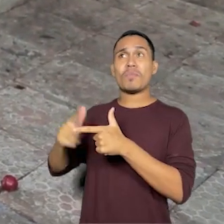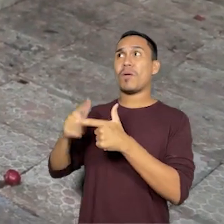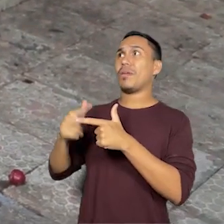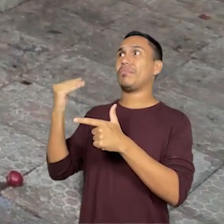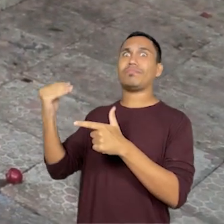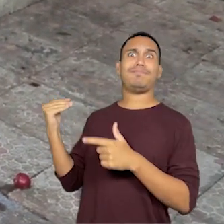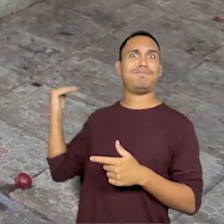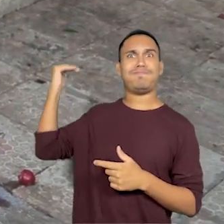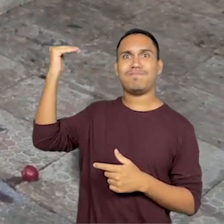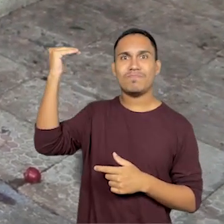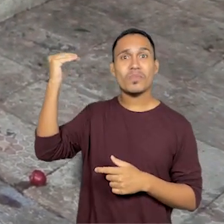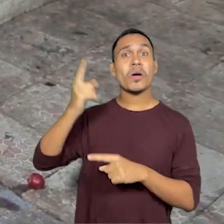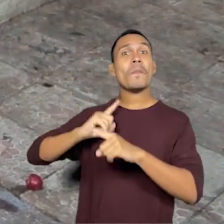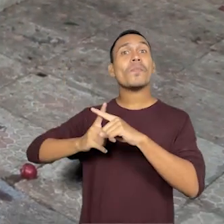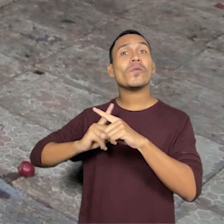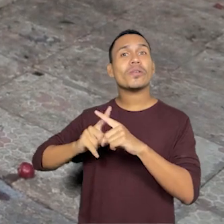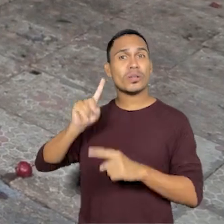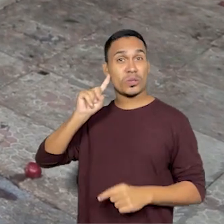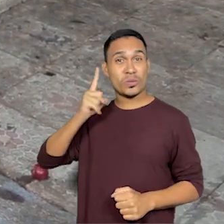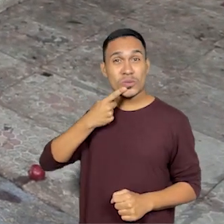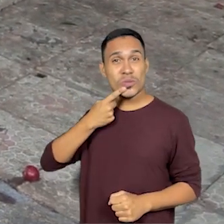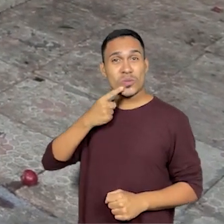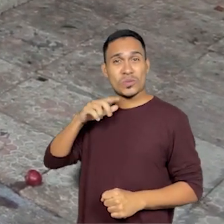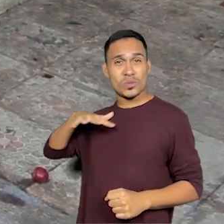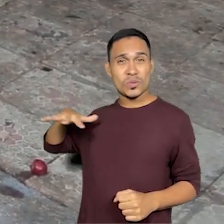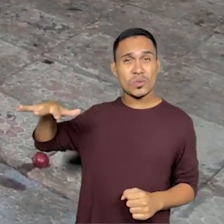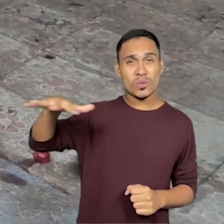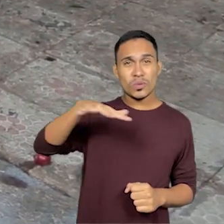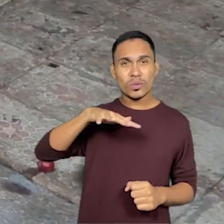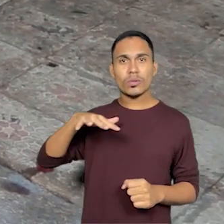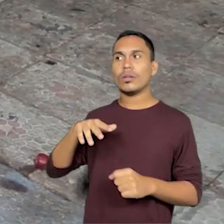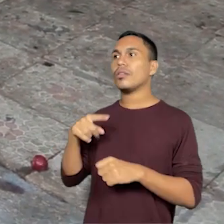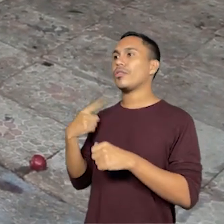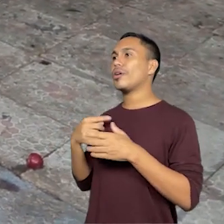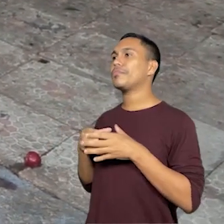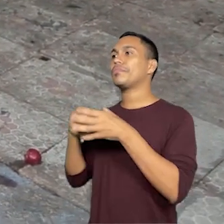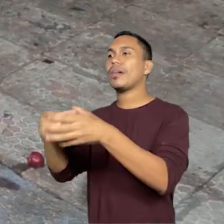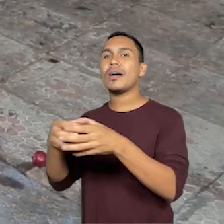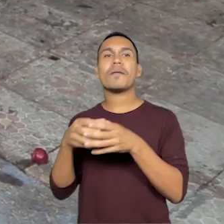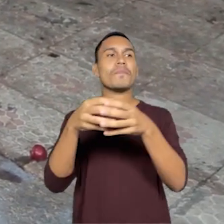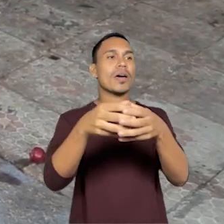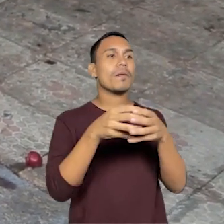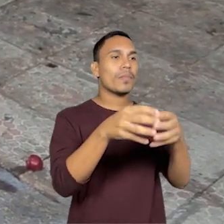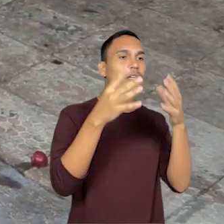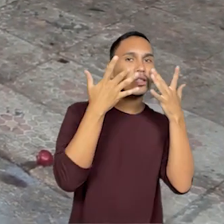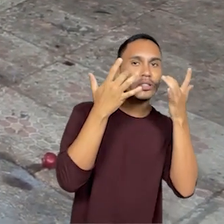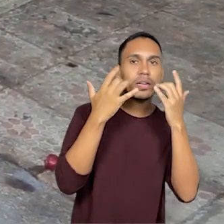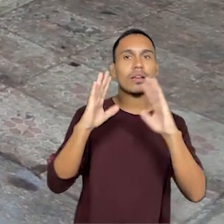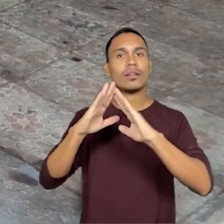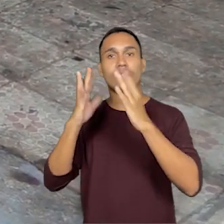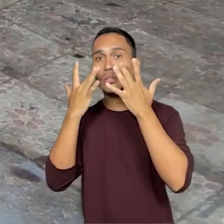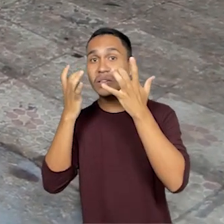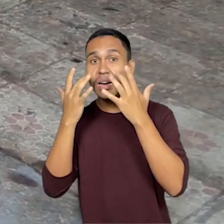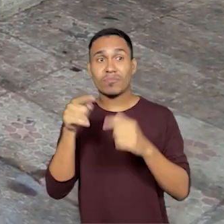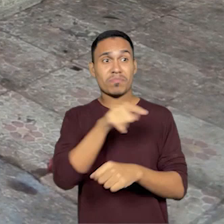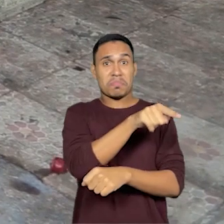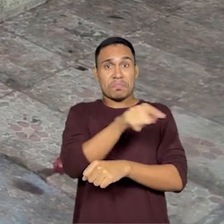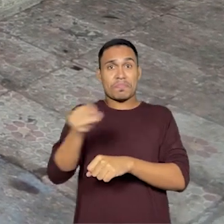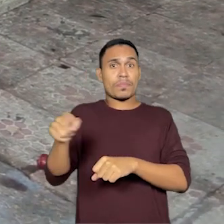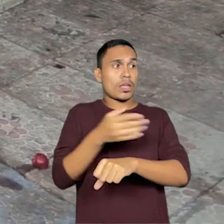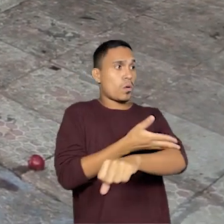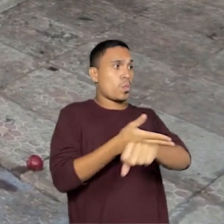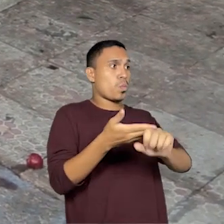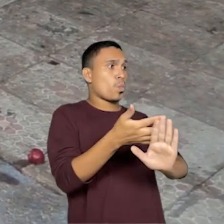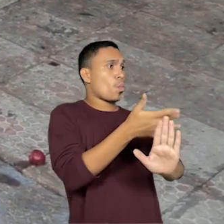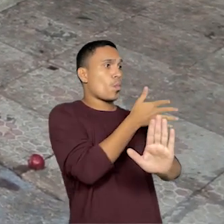Aquelas pessoas, nos locais que a gente estava apresentando, né, os teatros, as casas de teatro, elas nunca tiveram acesso